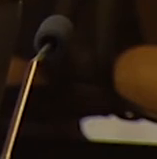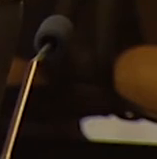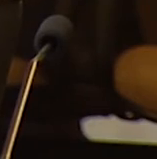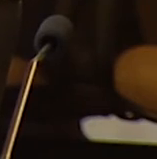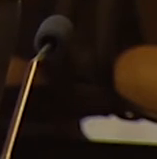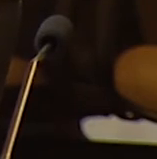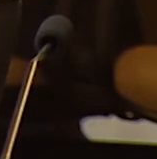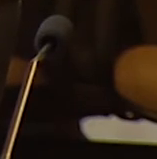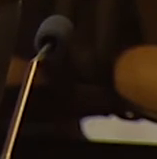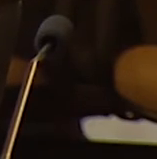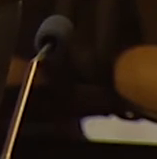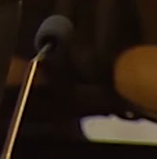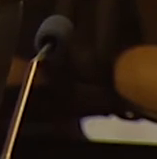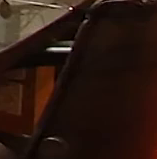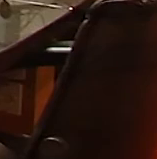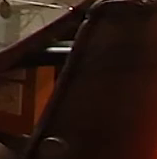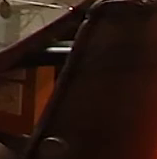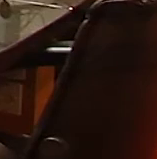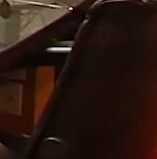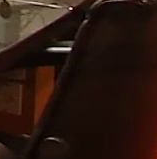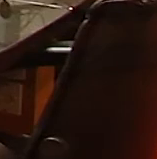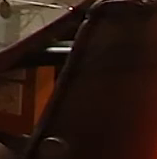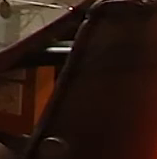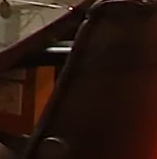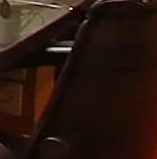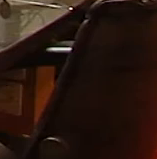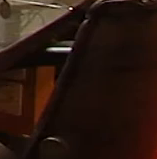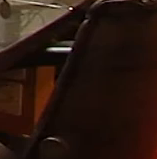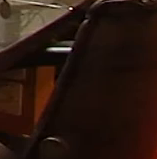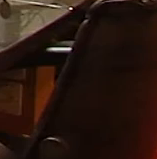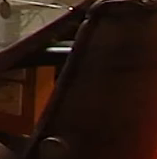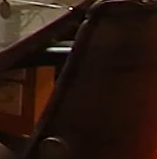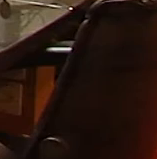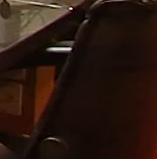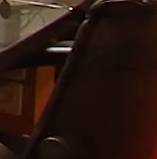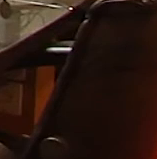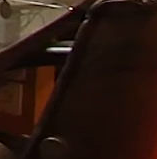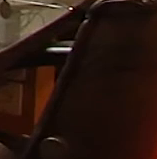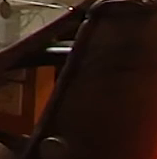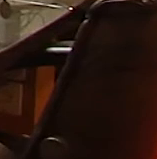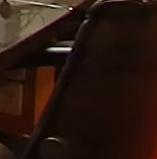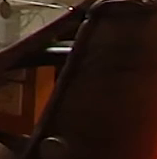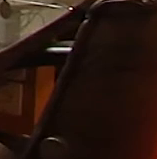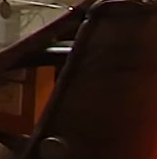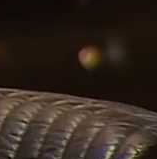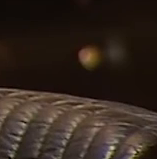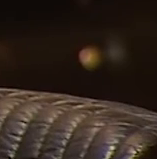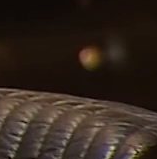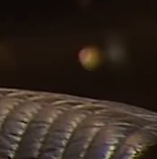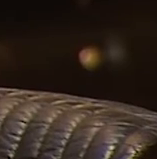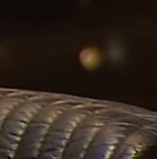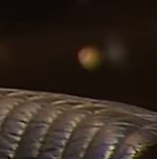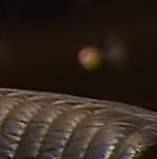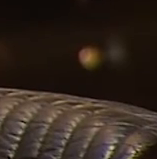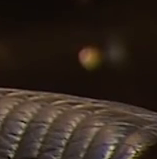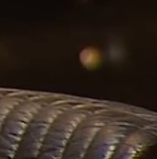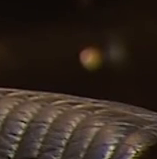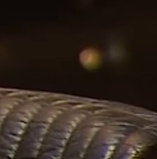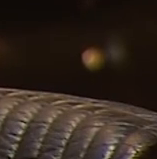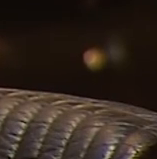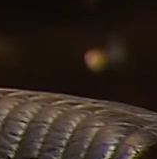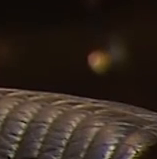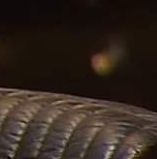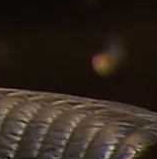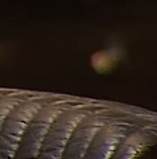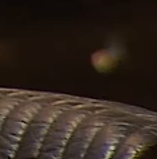à Intolerância Ideológica. O parlamentar escolheu 6 de setembro para a realização de palestras e